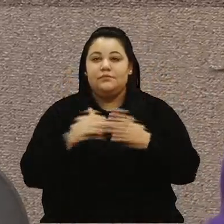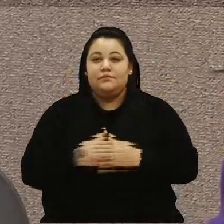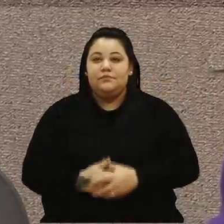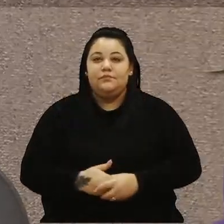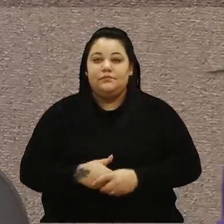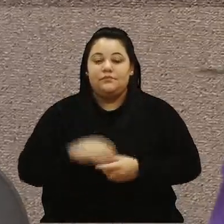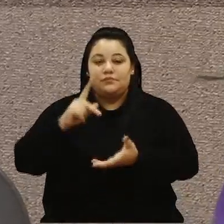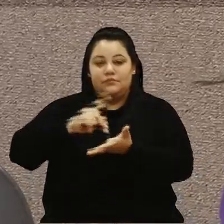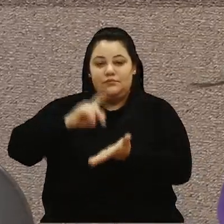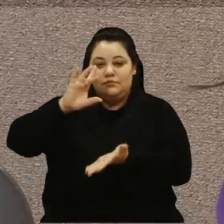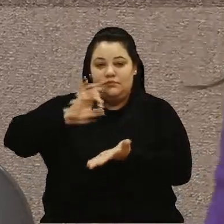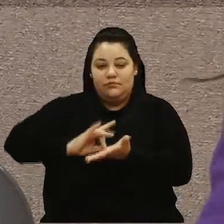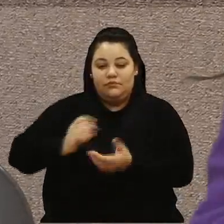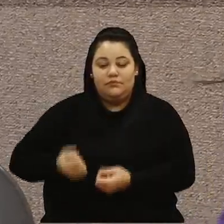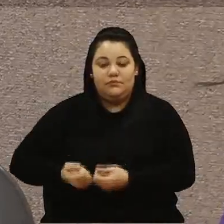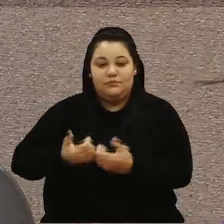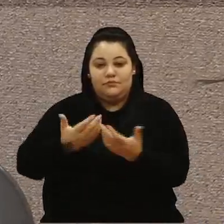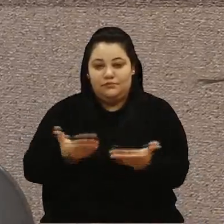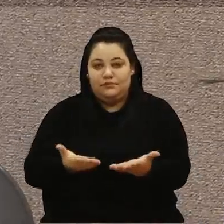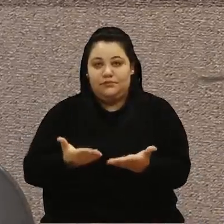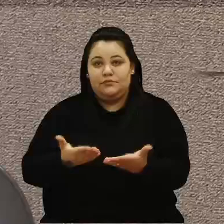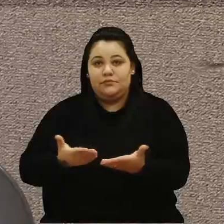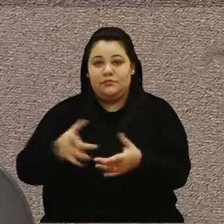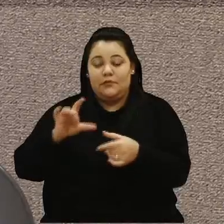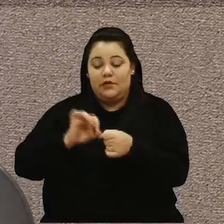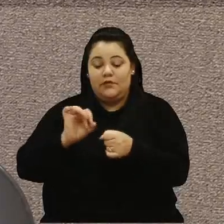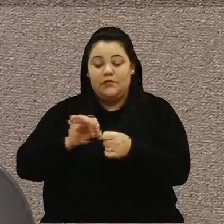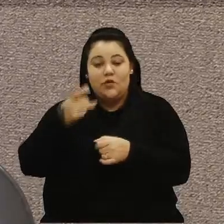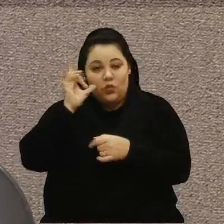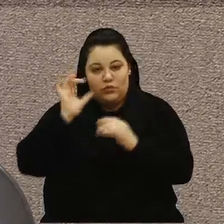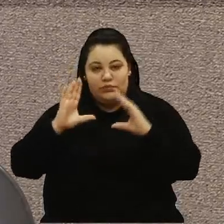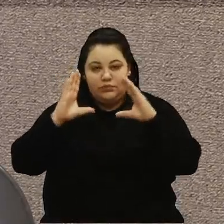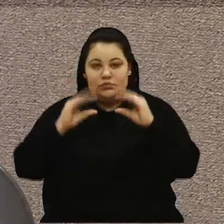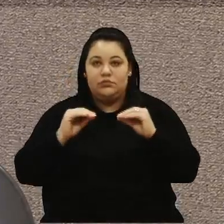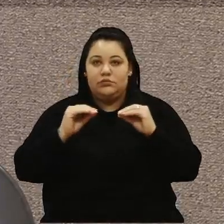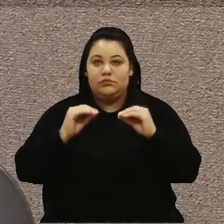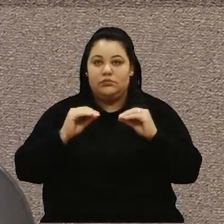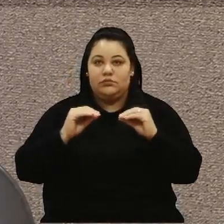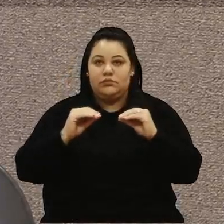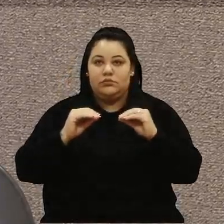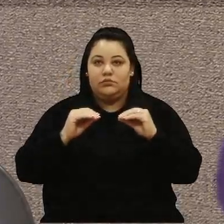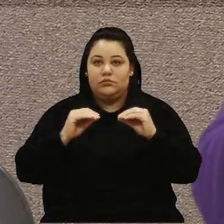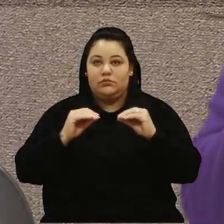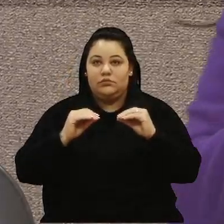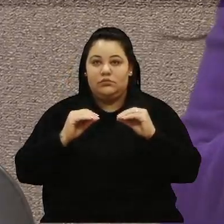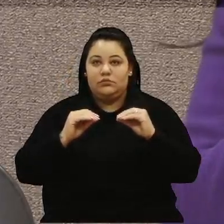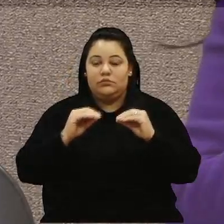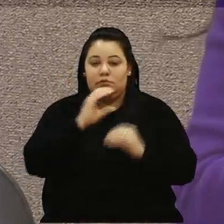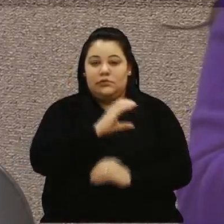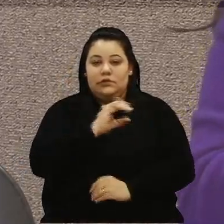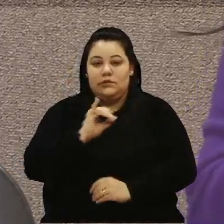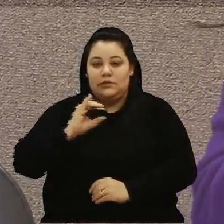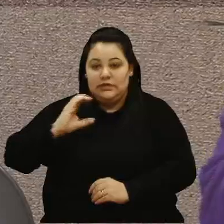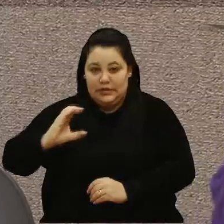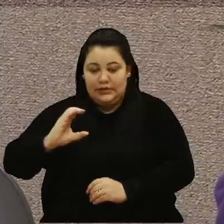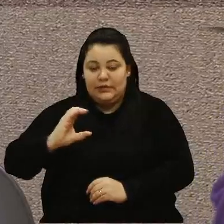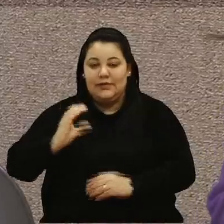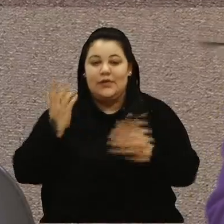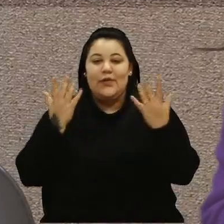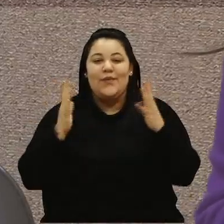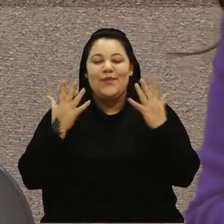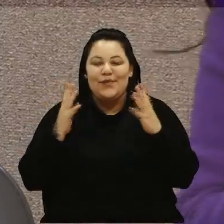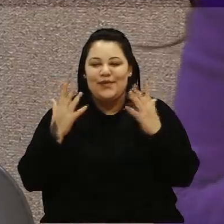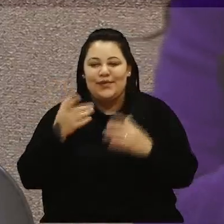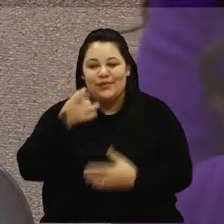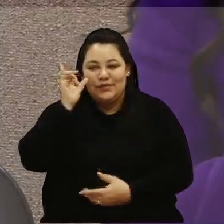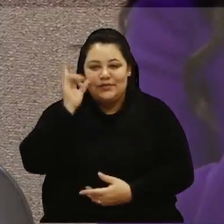verdade, oficializar a entrega. Fiz essa entrega ontem à noite na Câmara de Indústria, Comércio e Serviços, que celebrou ontem 124 anos